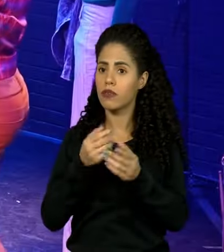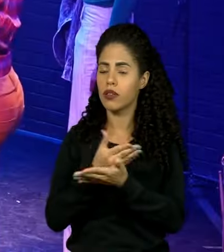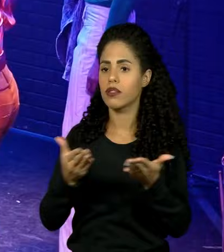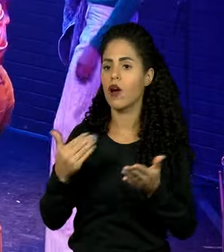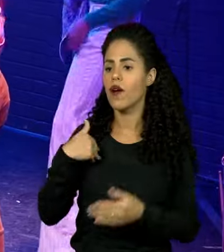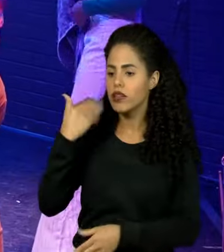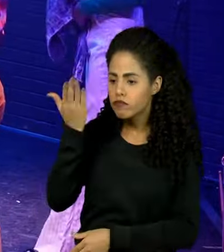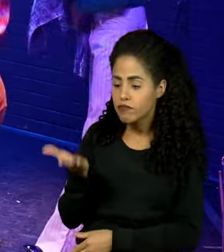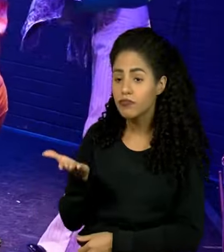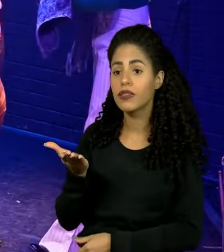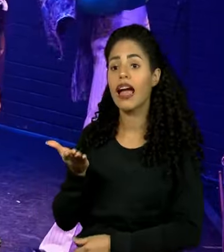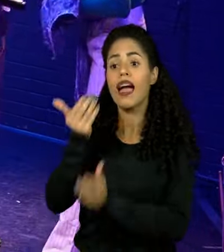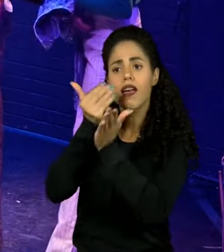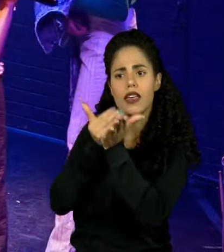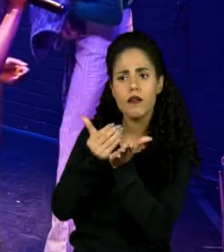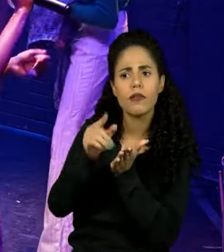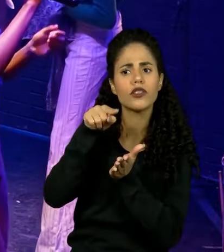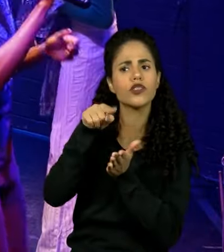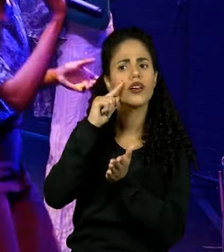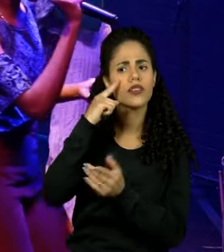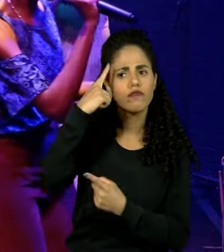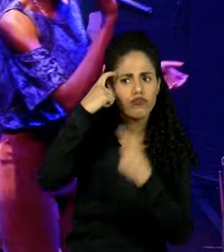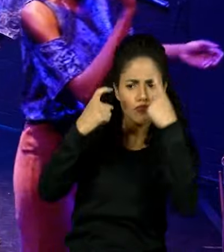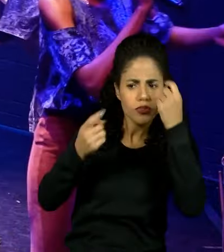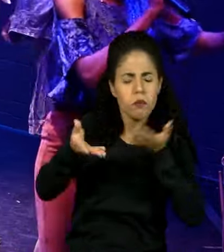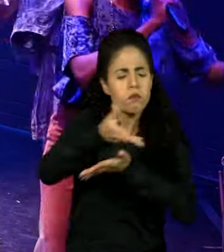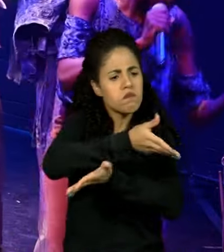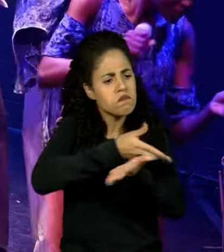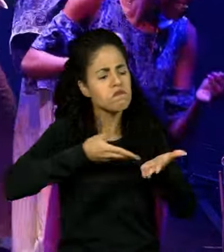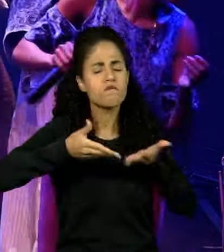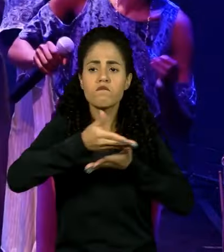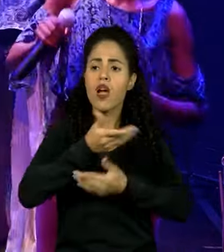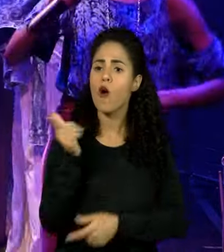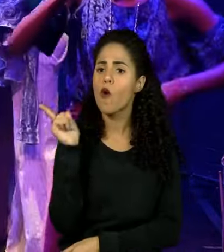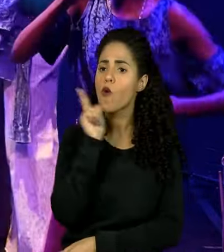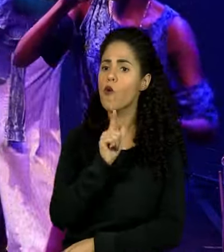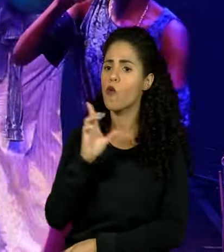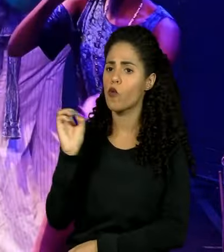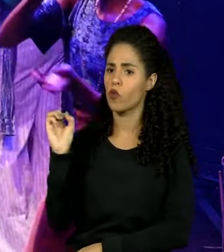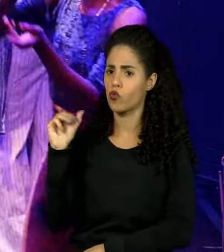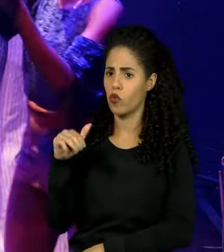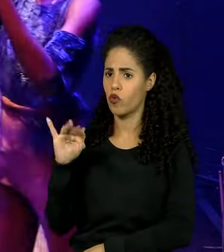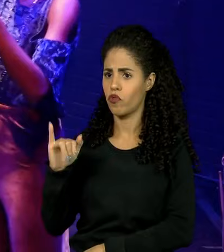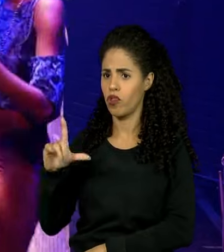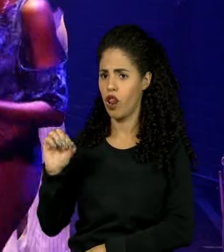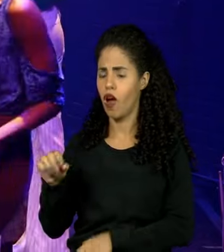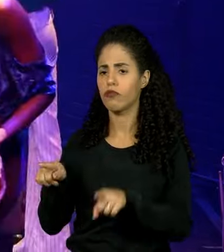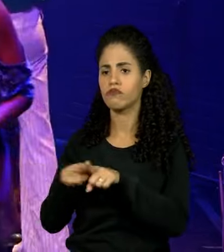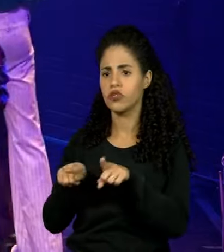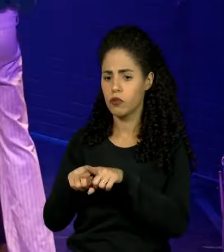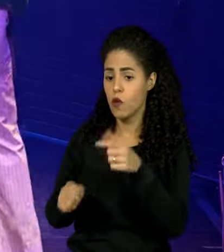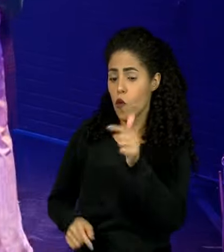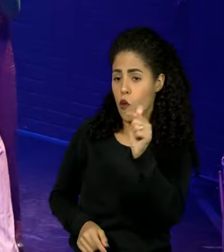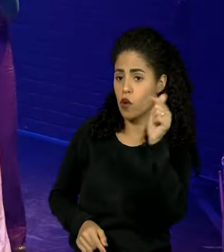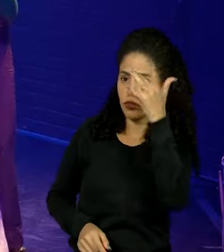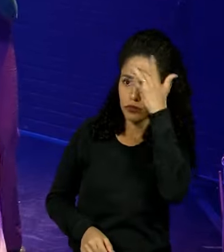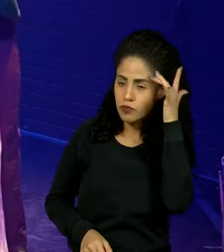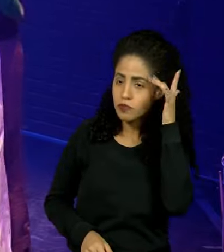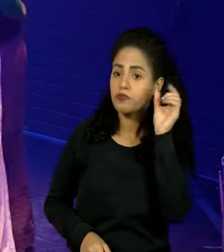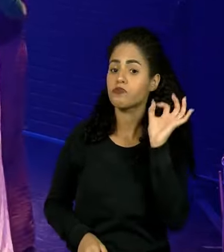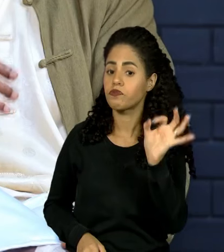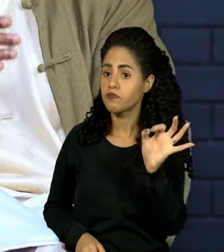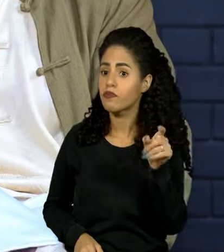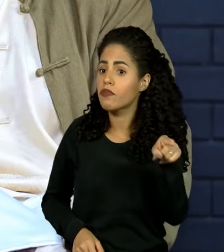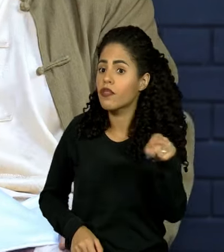processo e a partir dessa troca de ideia de ideias com o Don Filó com ajan e e com os próprios